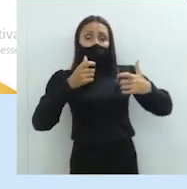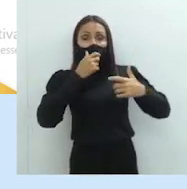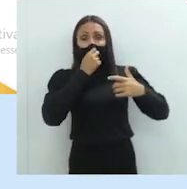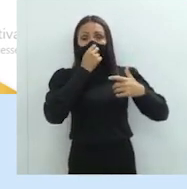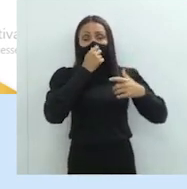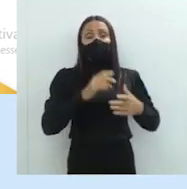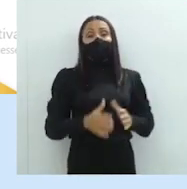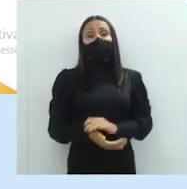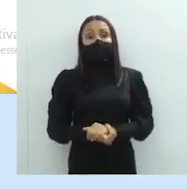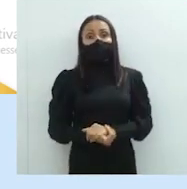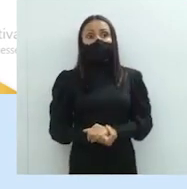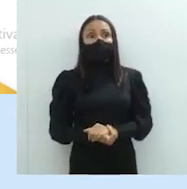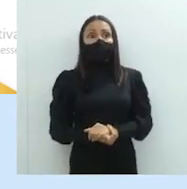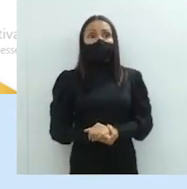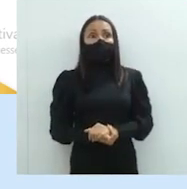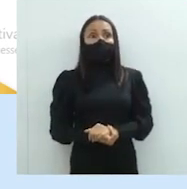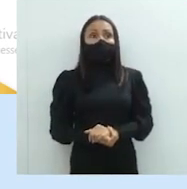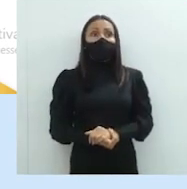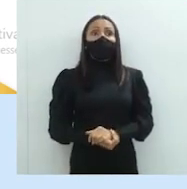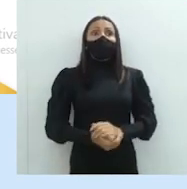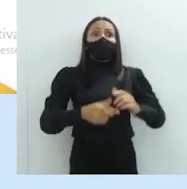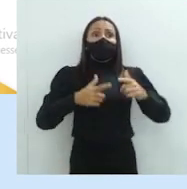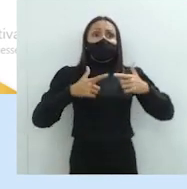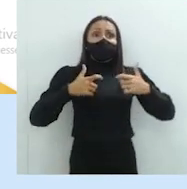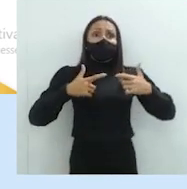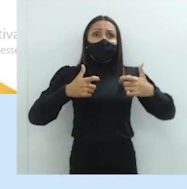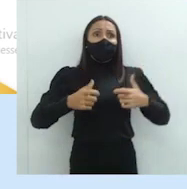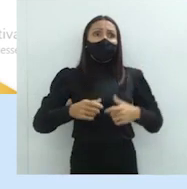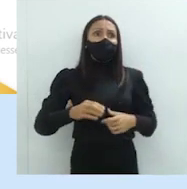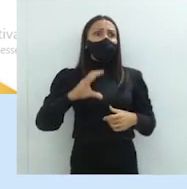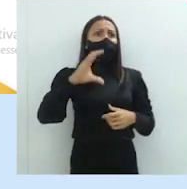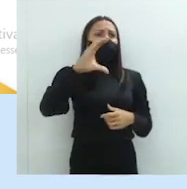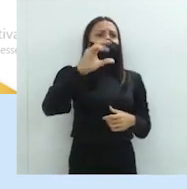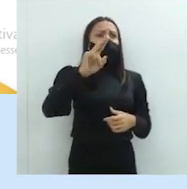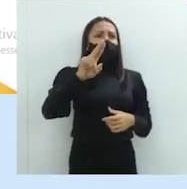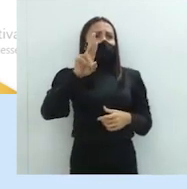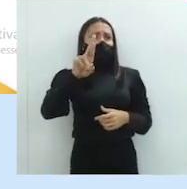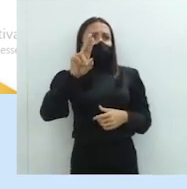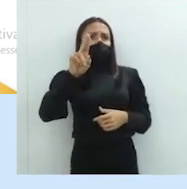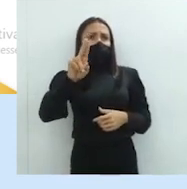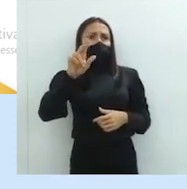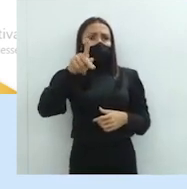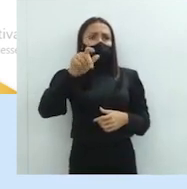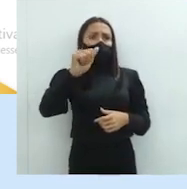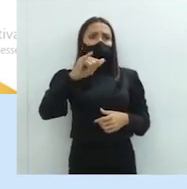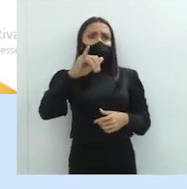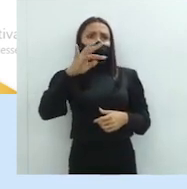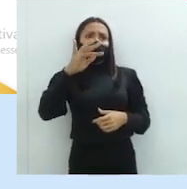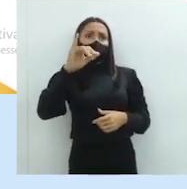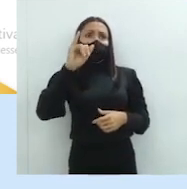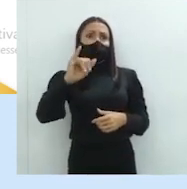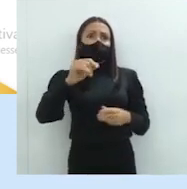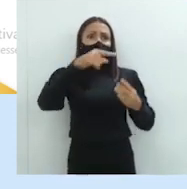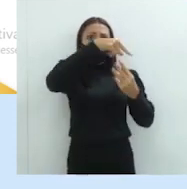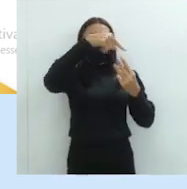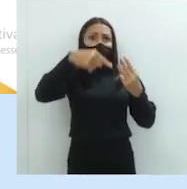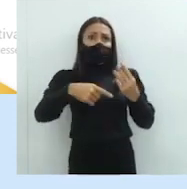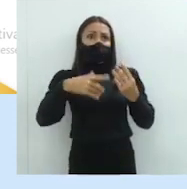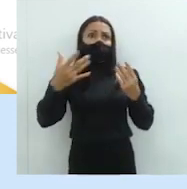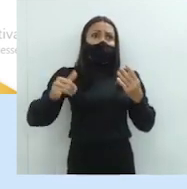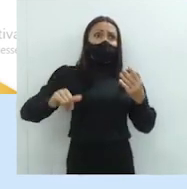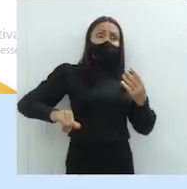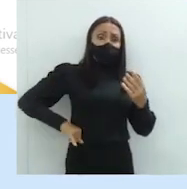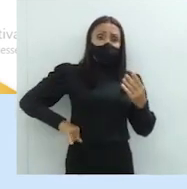a Batalha do Curupaiti. Nela, as tropas da Tríplice Aliança sofreram o que?